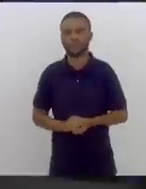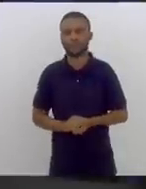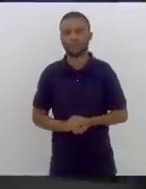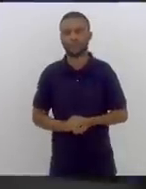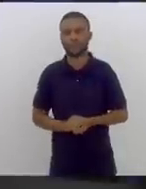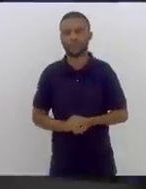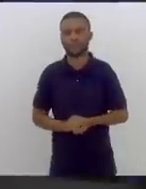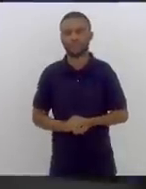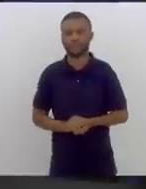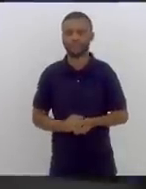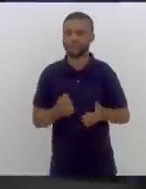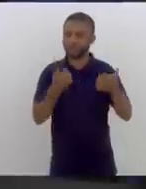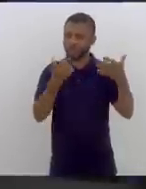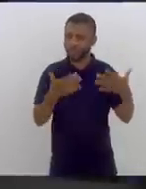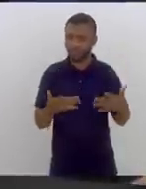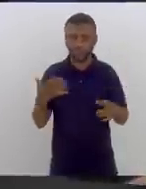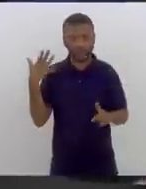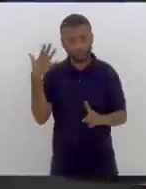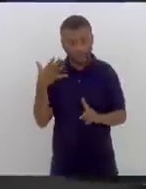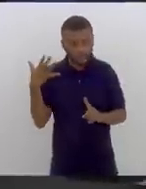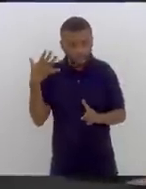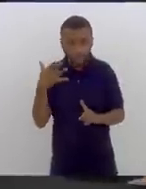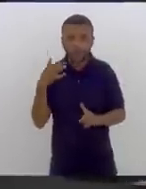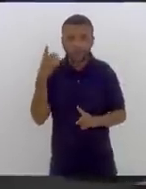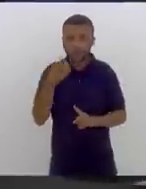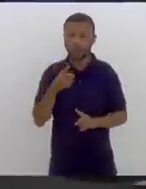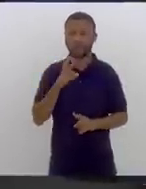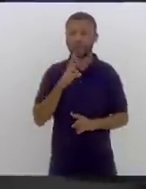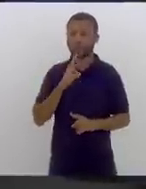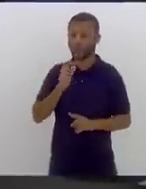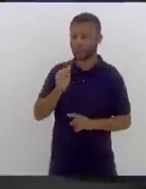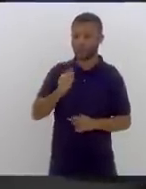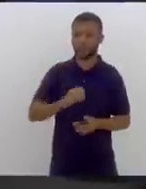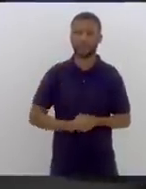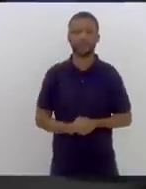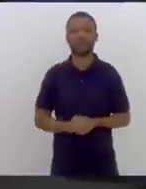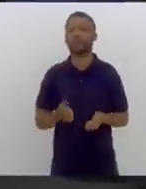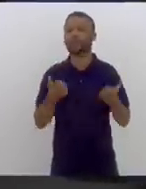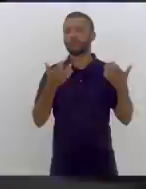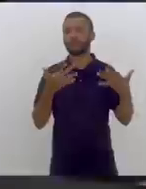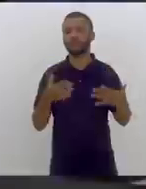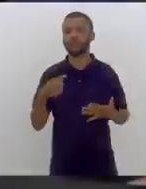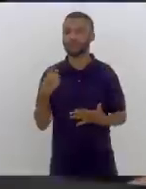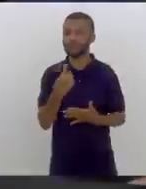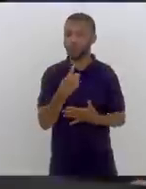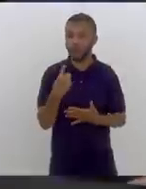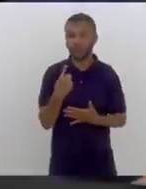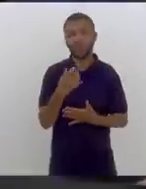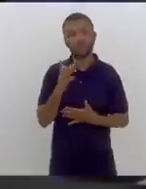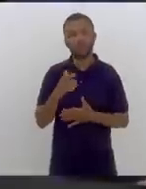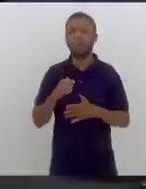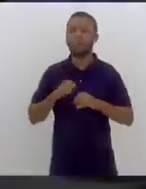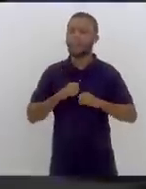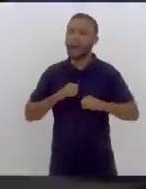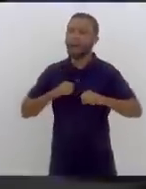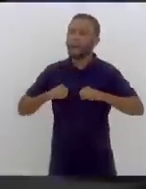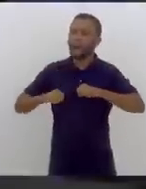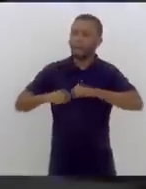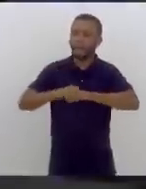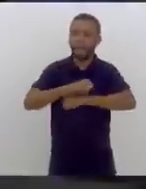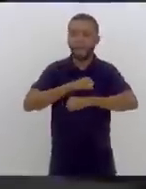O que foi dito pelo Deputado Rodrigo Amorim falando que nós já estamos nessa luta